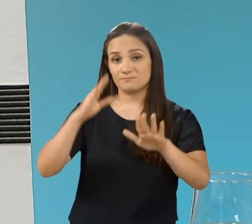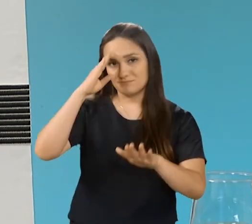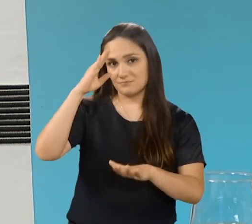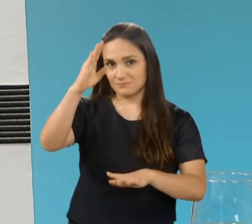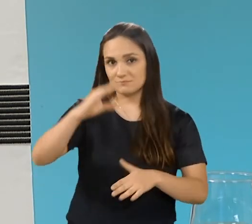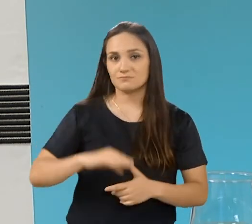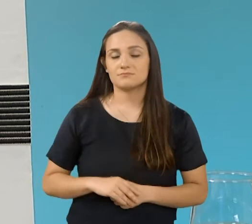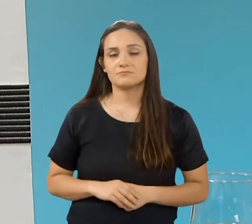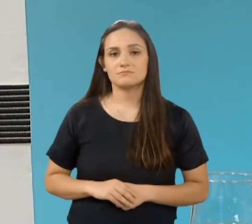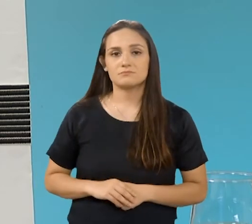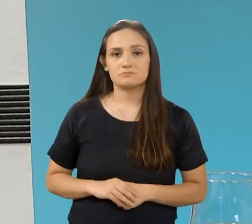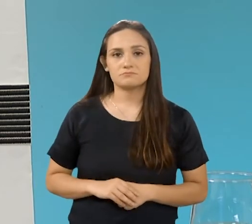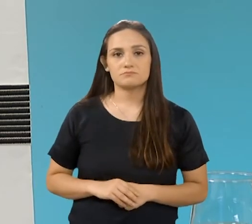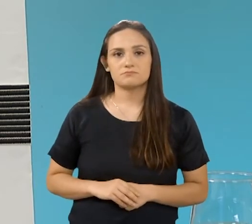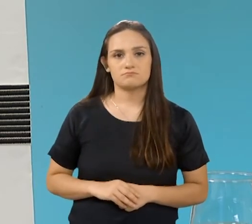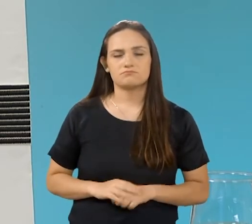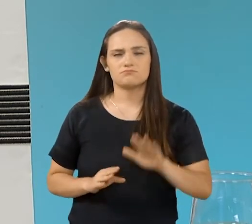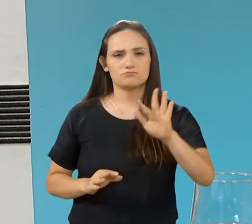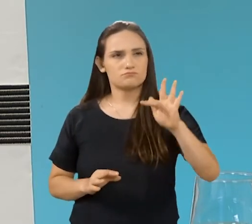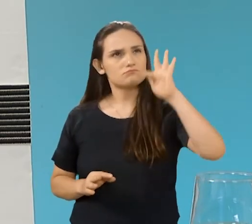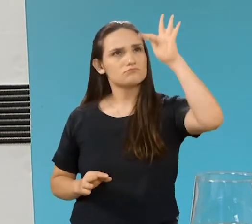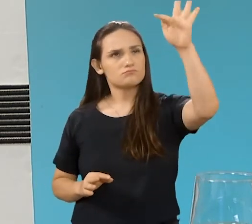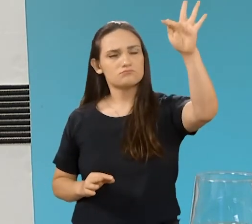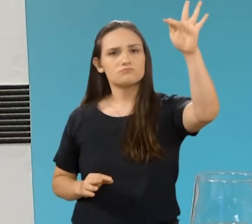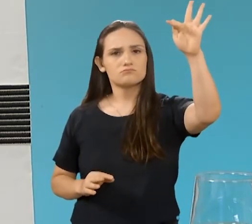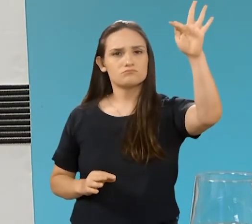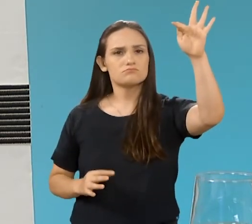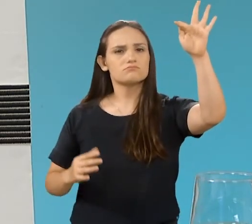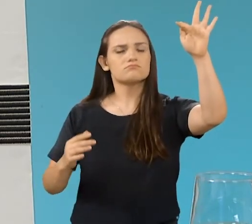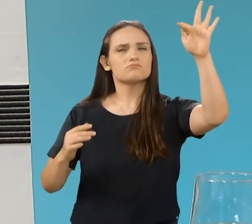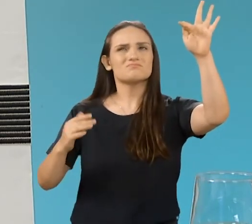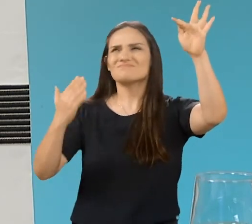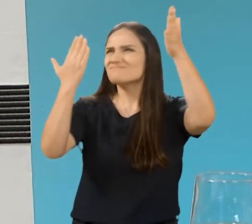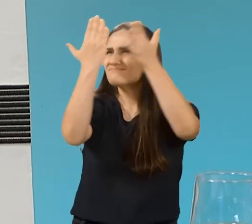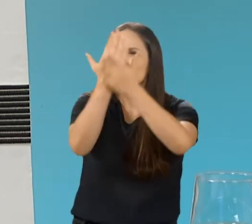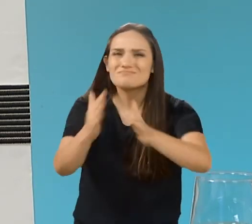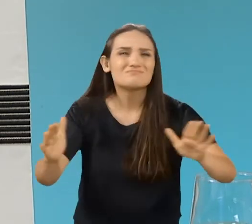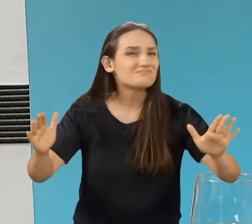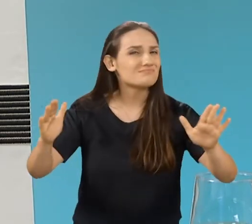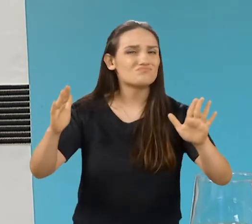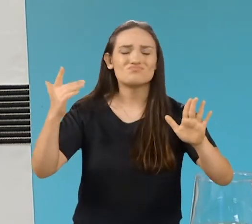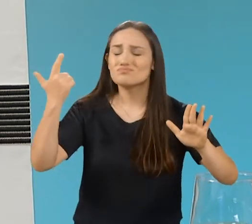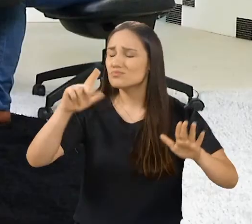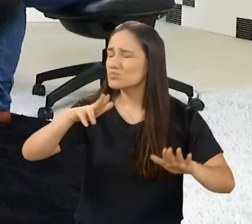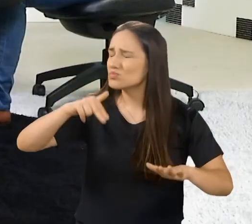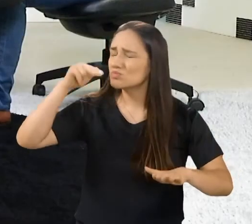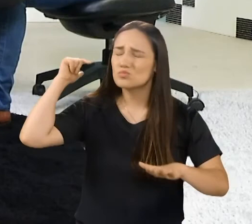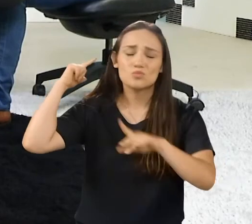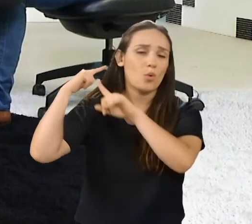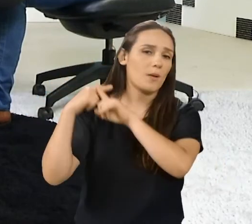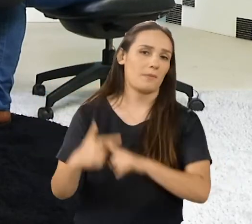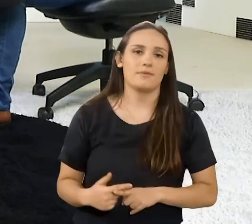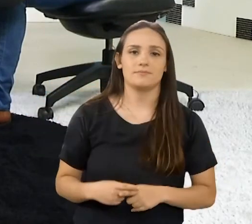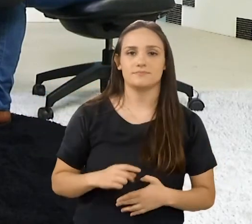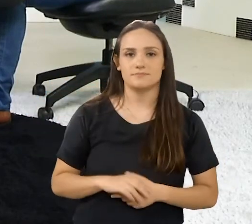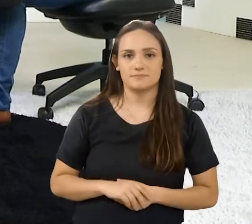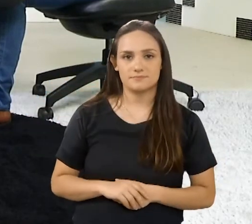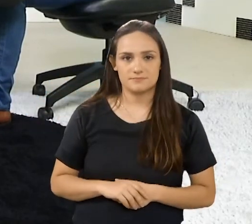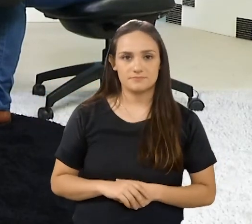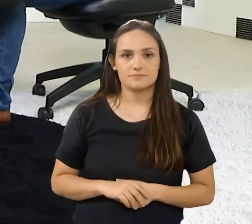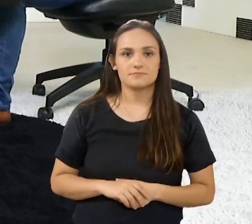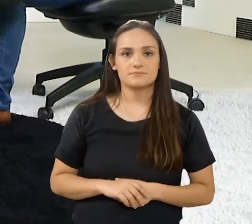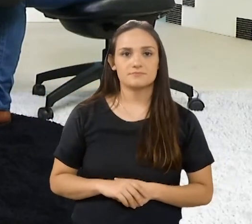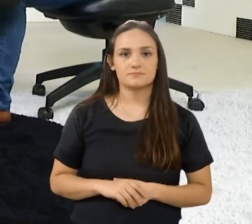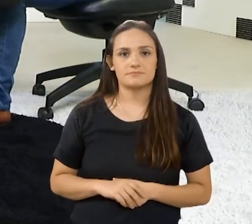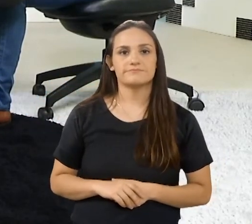principalmente chegar num dia em que nós não teremos mais esse tipo de evento tão prejudicial. É o que a gente espera, né? André, fica à